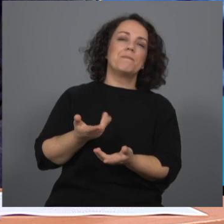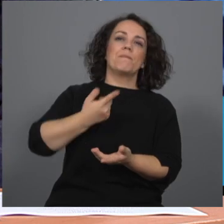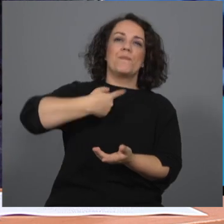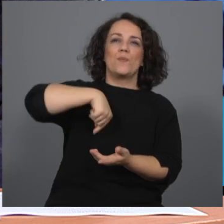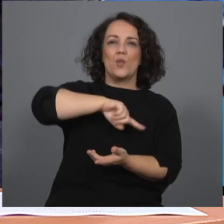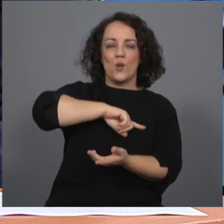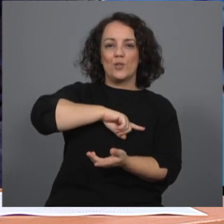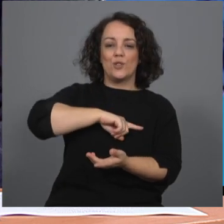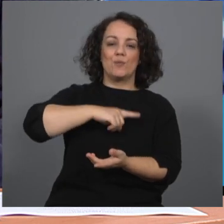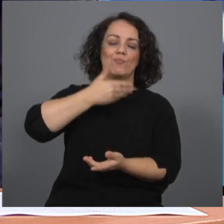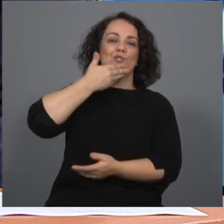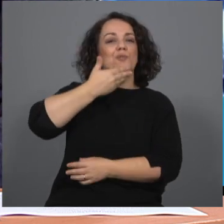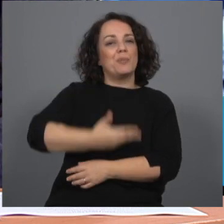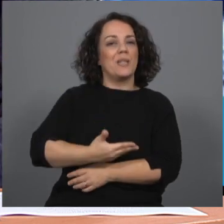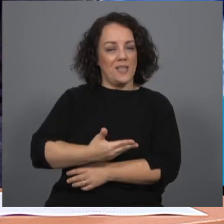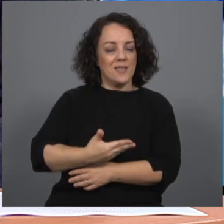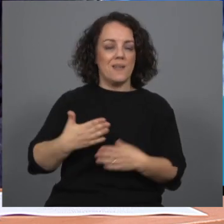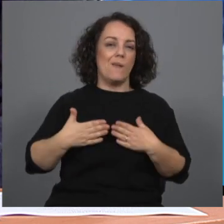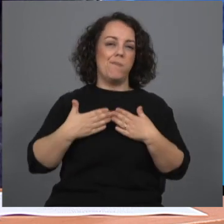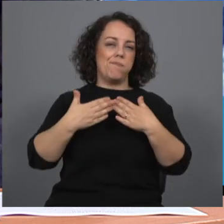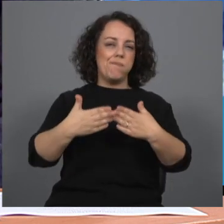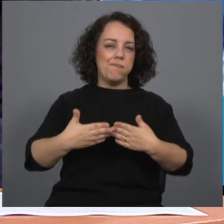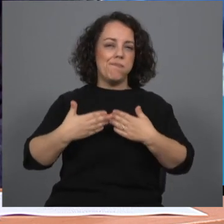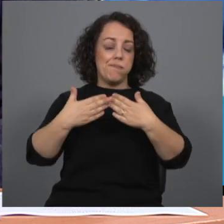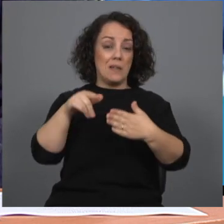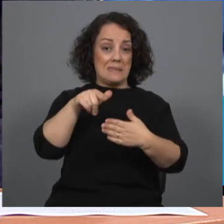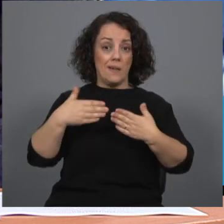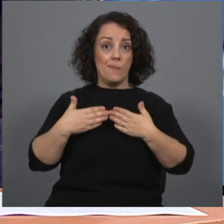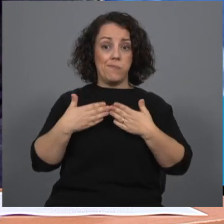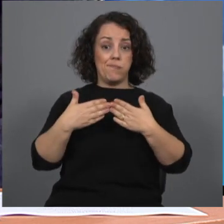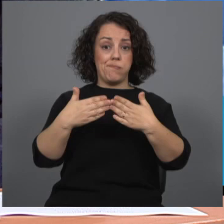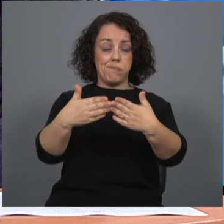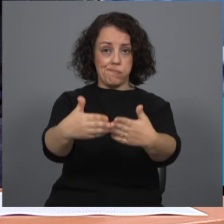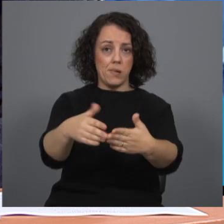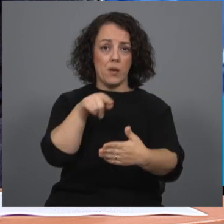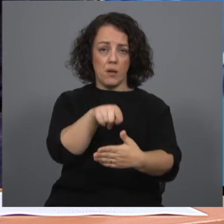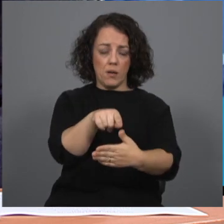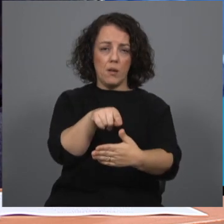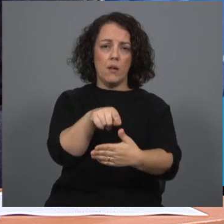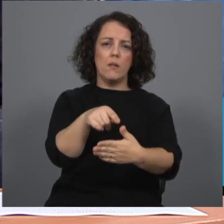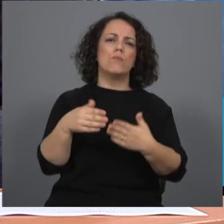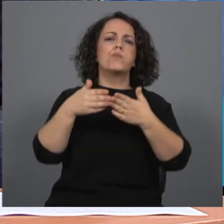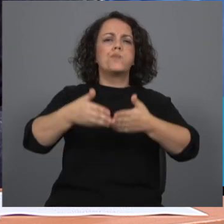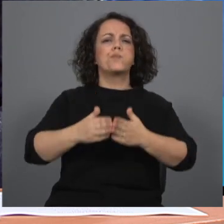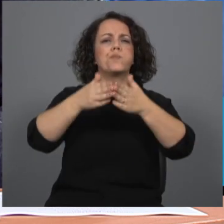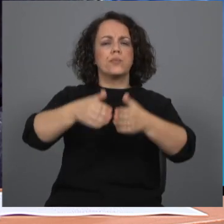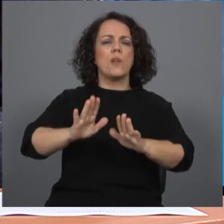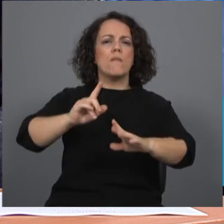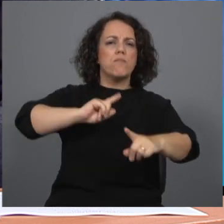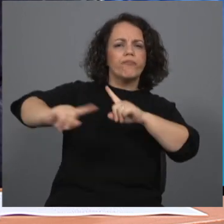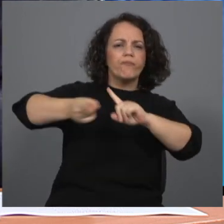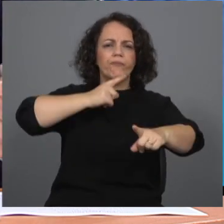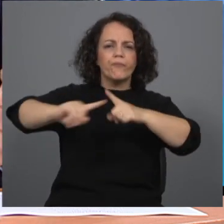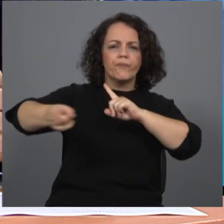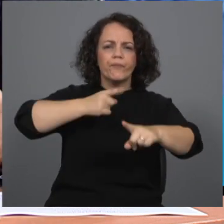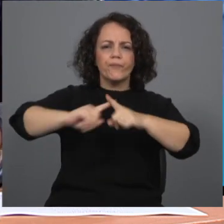lugares de experiência dessa, em que nos navios, em combate, em batalhas navais,